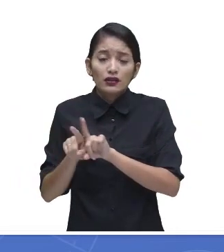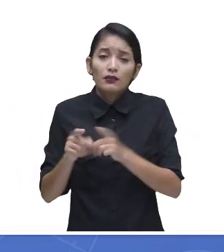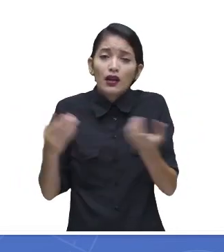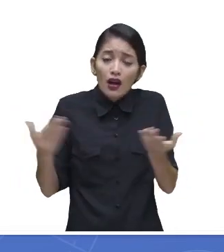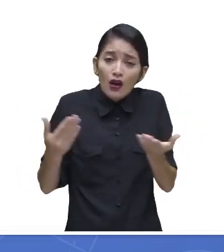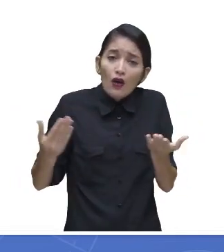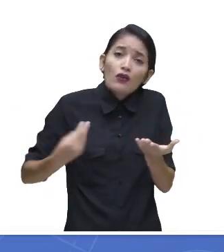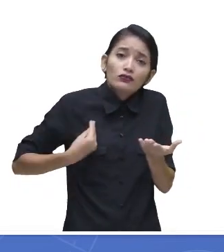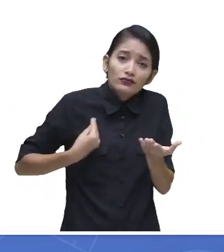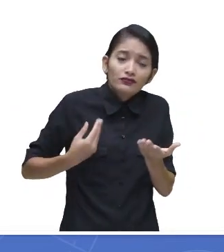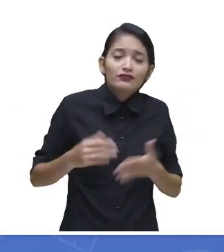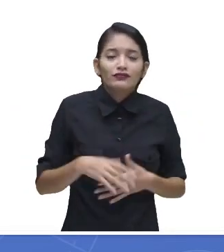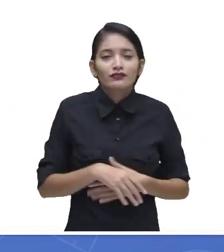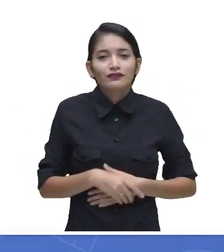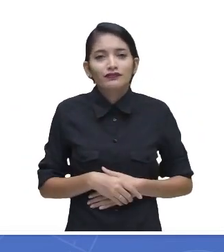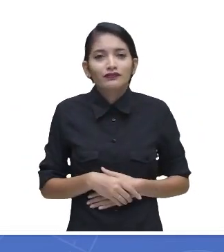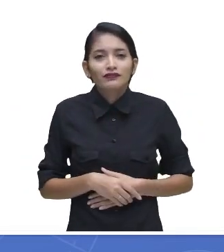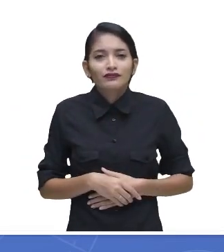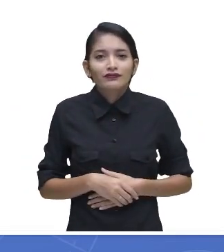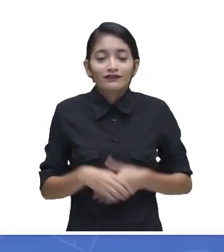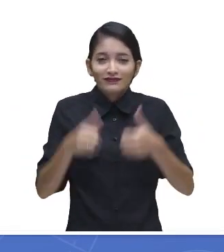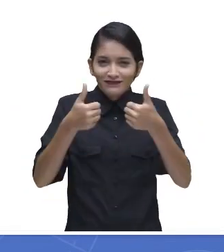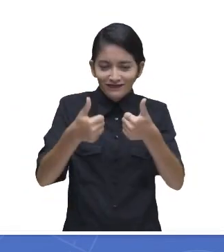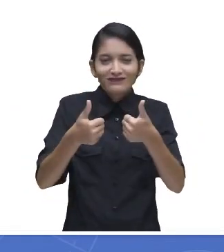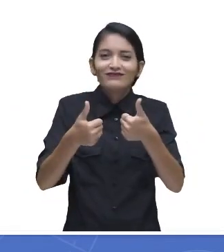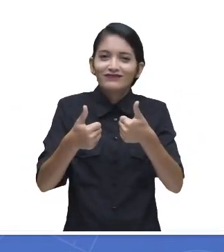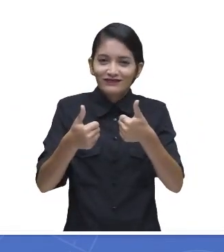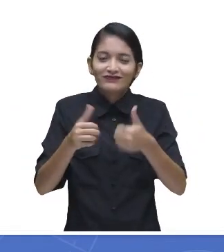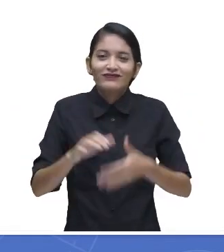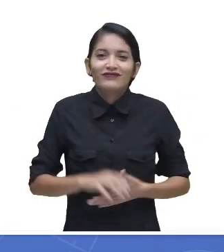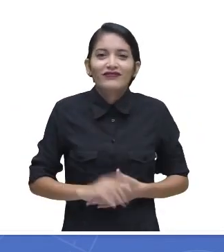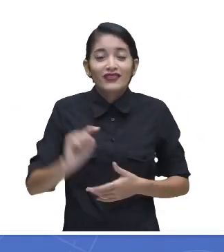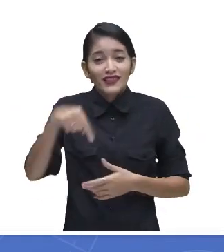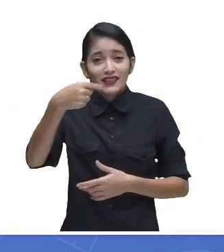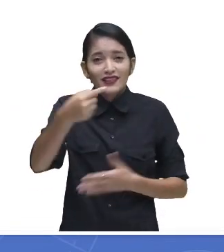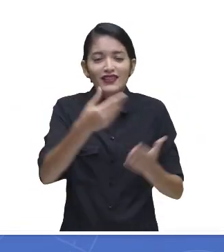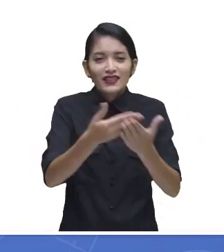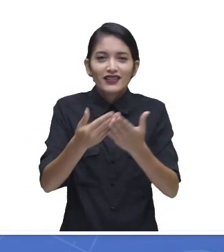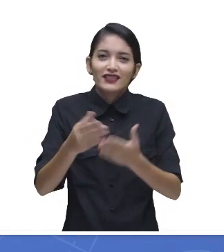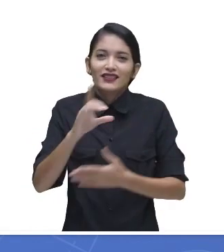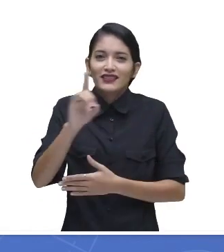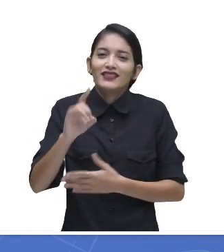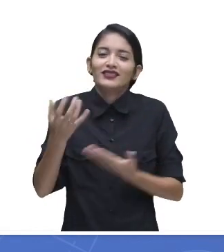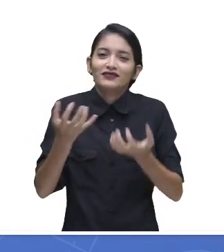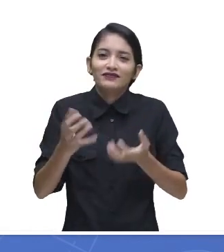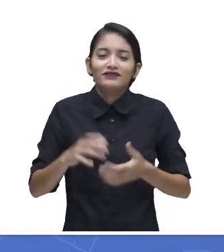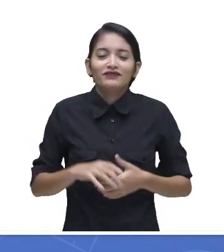nós vivemos. Valeu, alunos? Então, até a próxima aula, se Deus quiser.